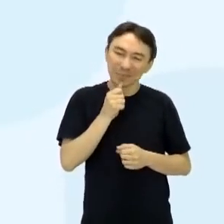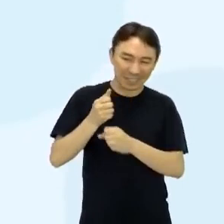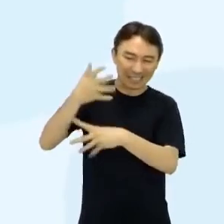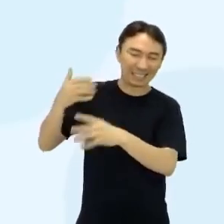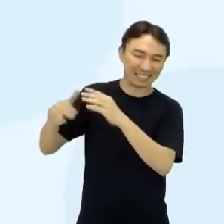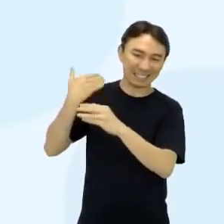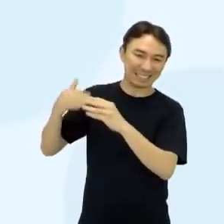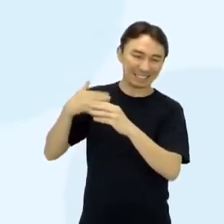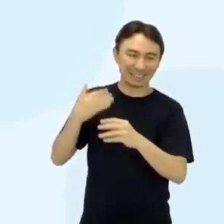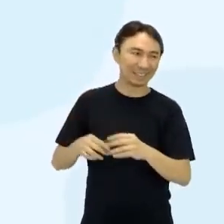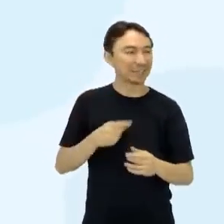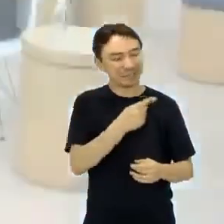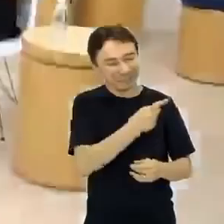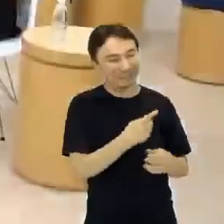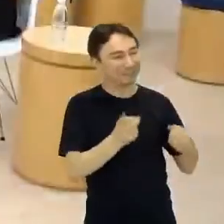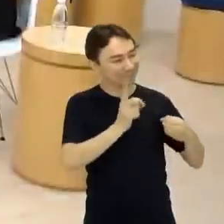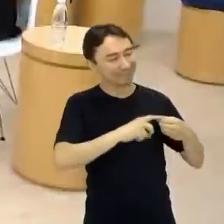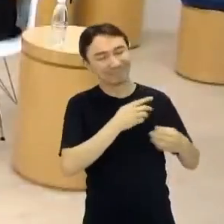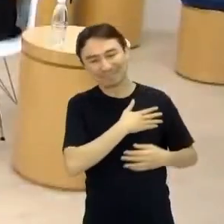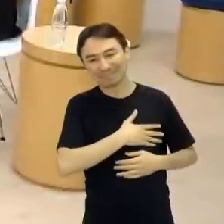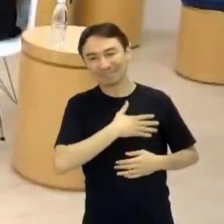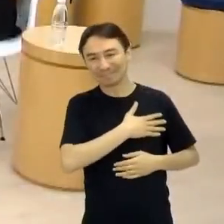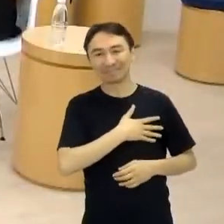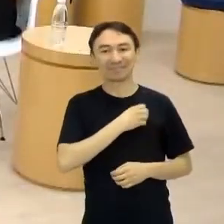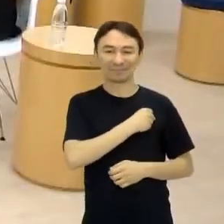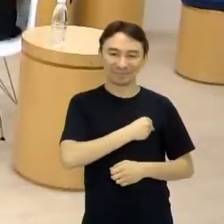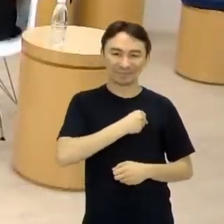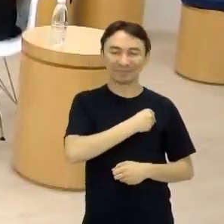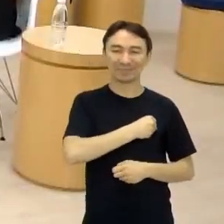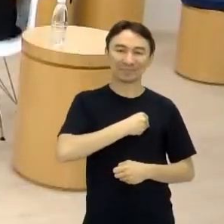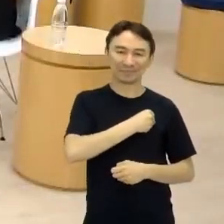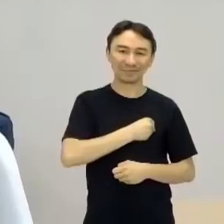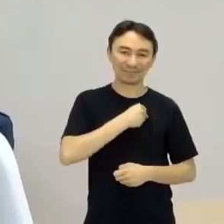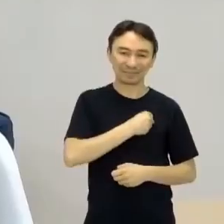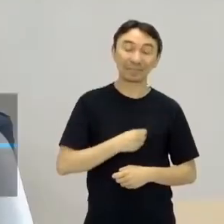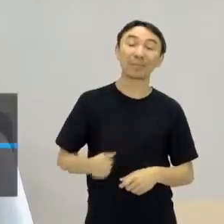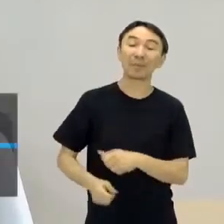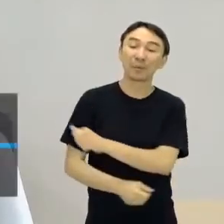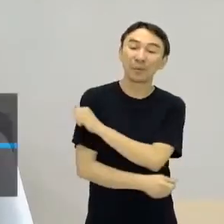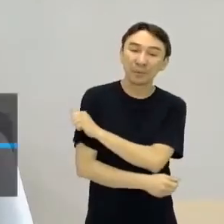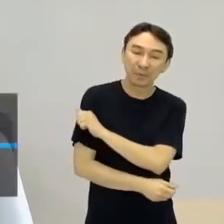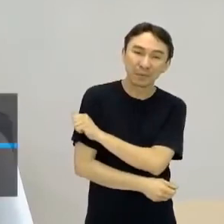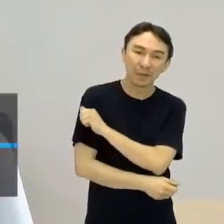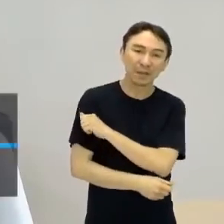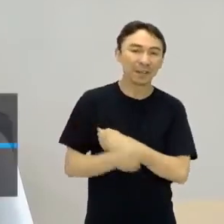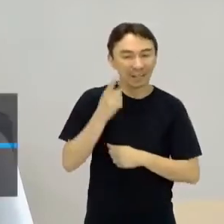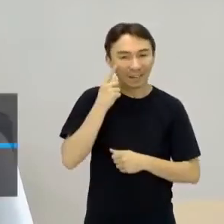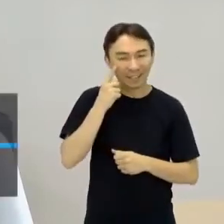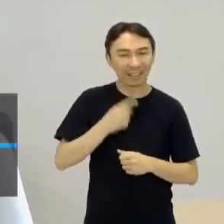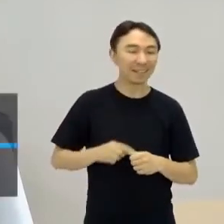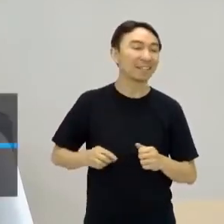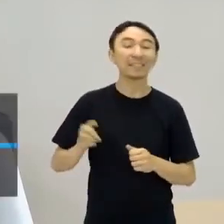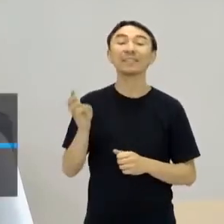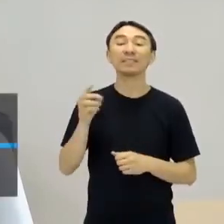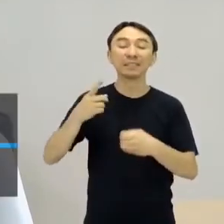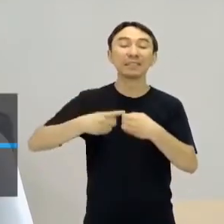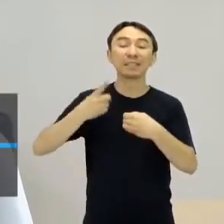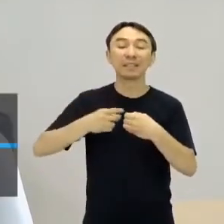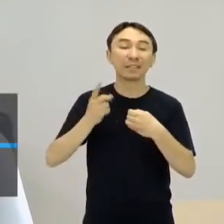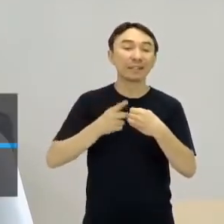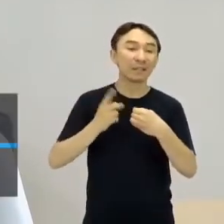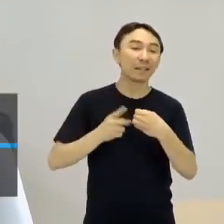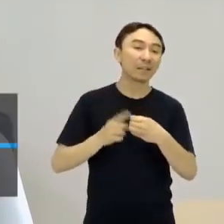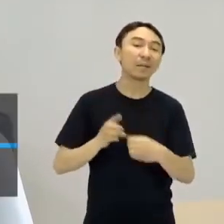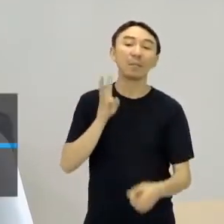dando boas-vindas, disseram que estão com saudades. Tem os alunos da professora Marta Teresina Rosa, lá de Mauá, participando. Olha aqui, aí,